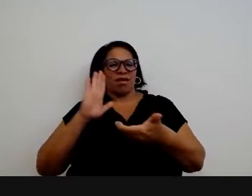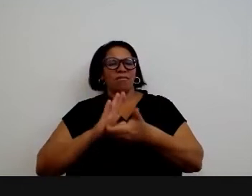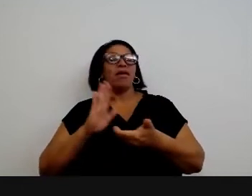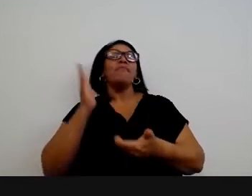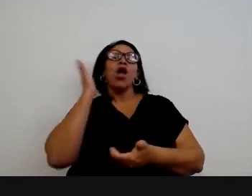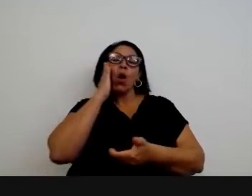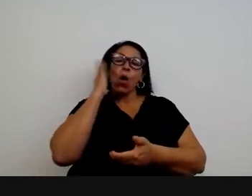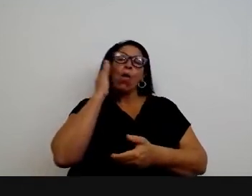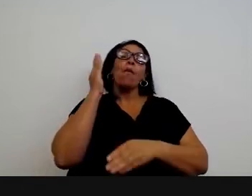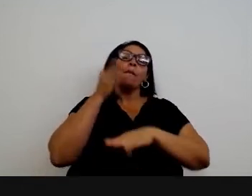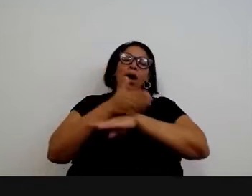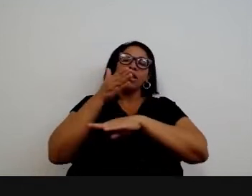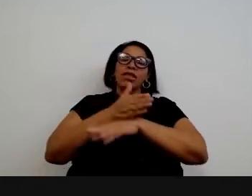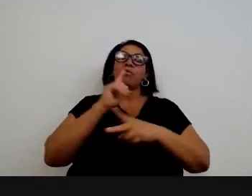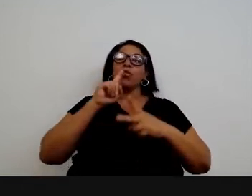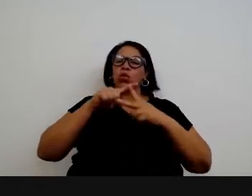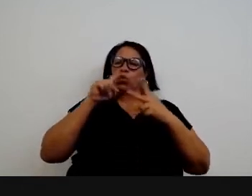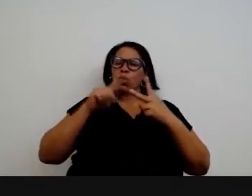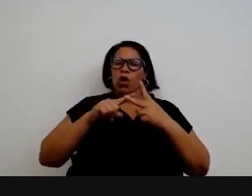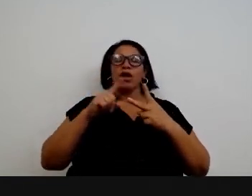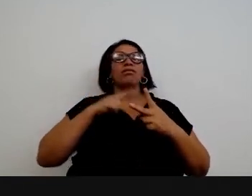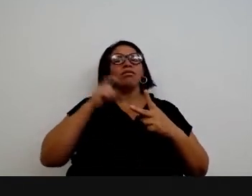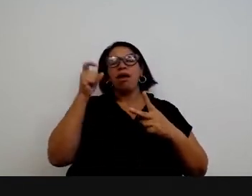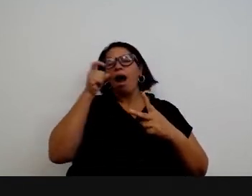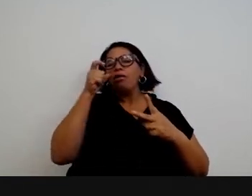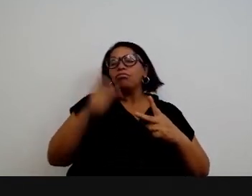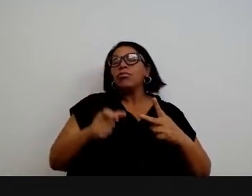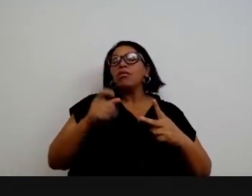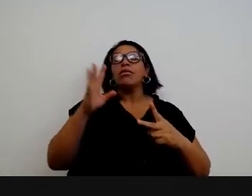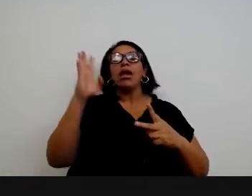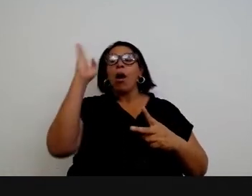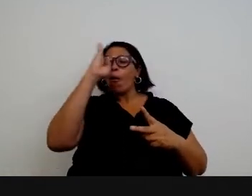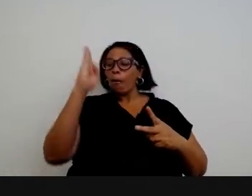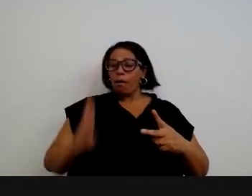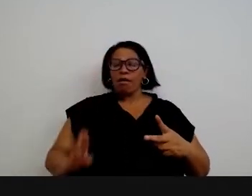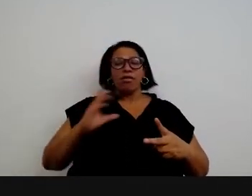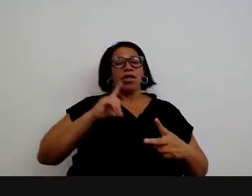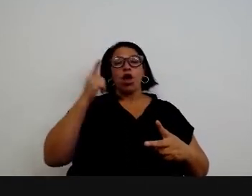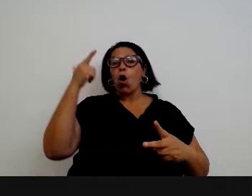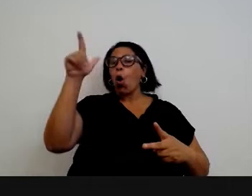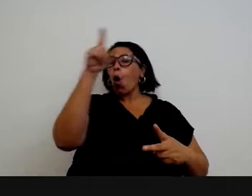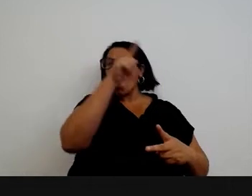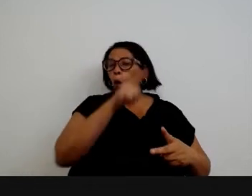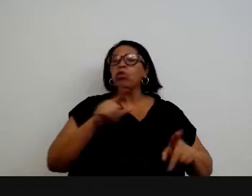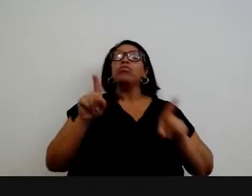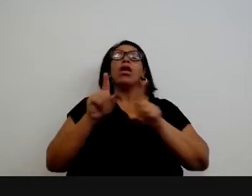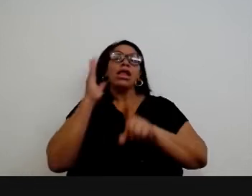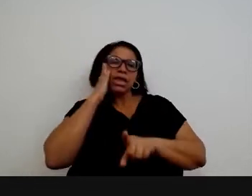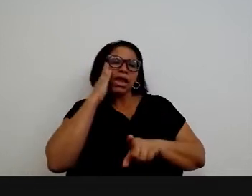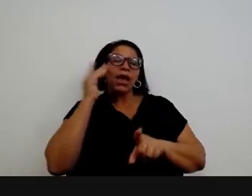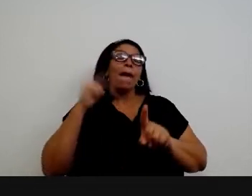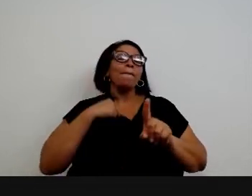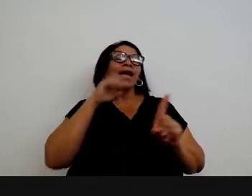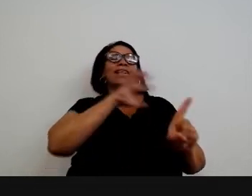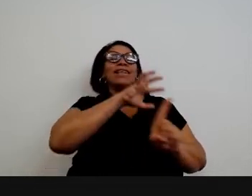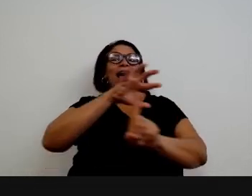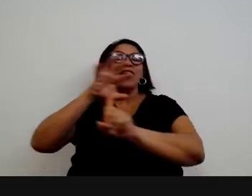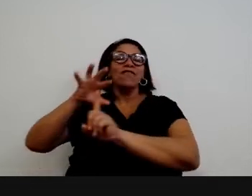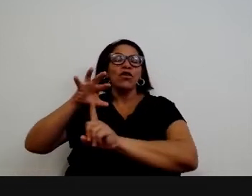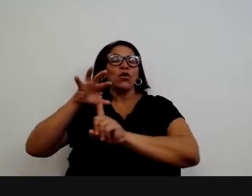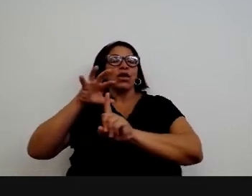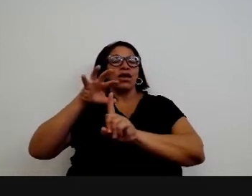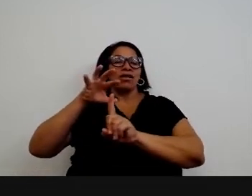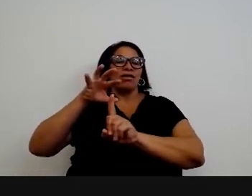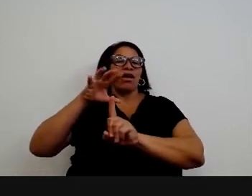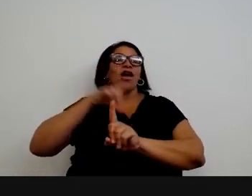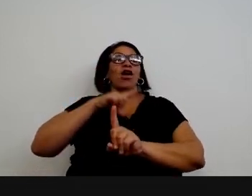há outros aí pelo Brasil, mas alguém também, não lembro quem, falou do impacto.